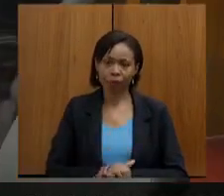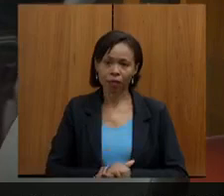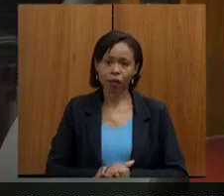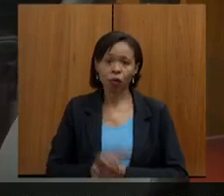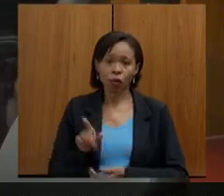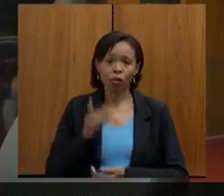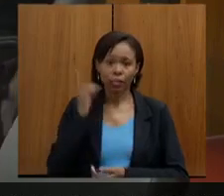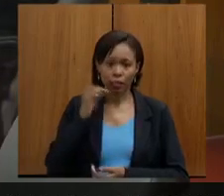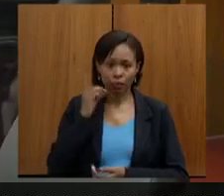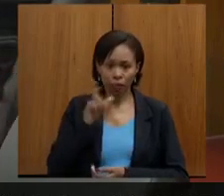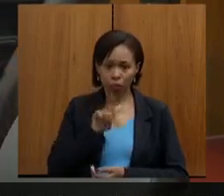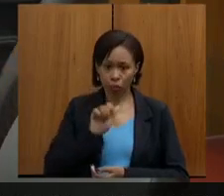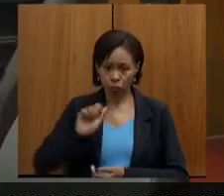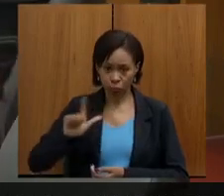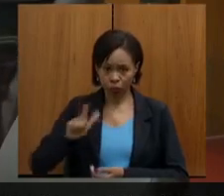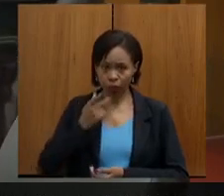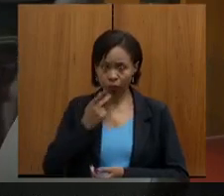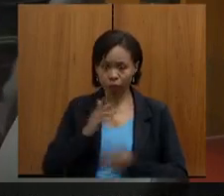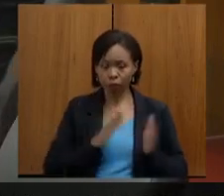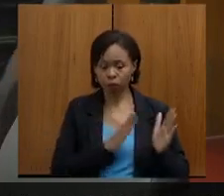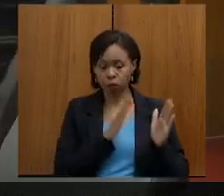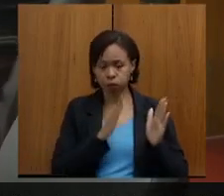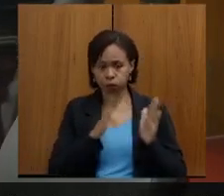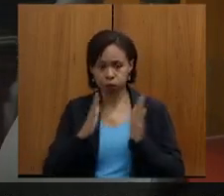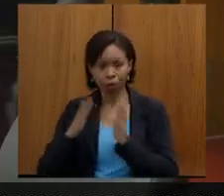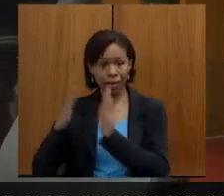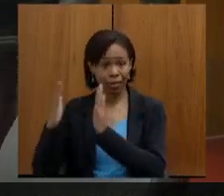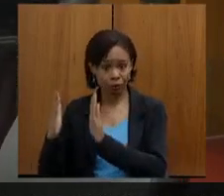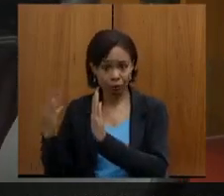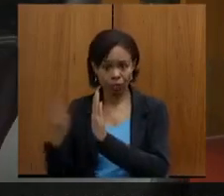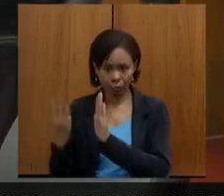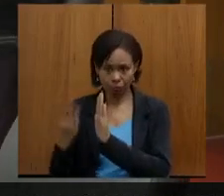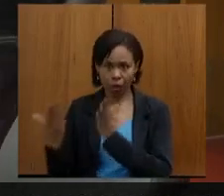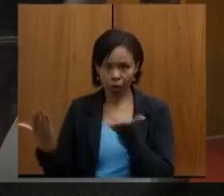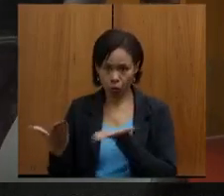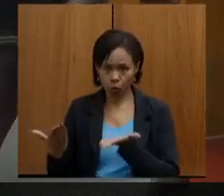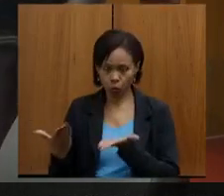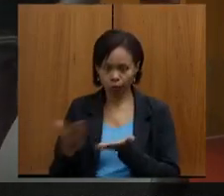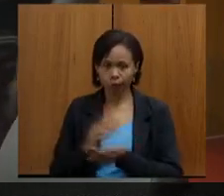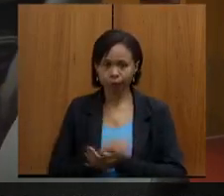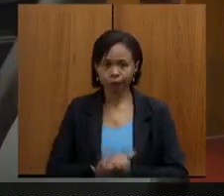gente pudesse passar a terceira fase aí depois eu passo para o comandante é